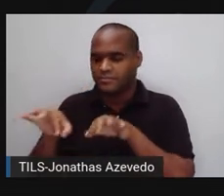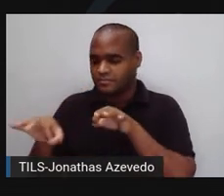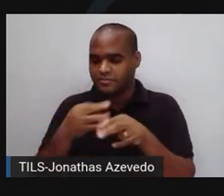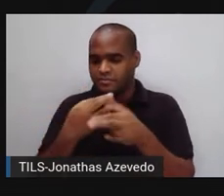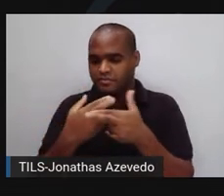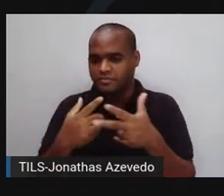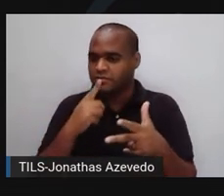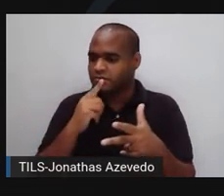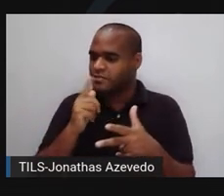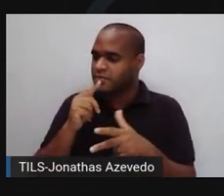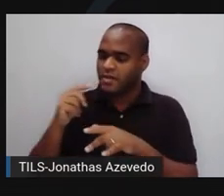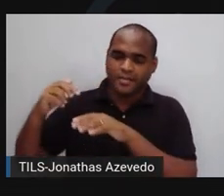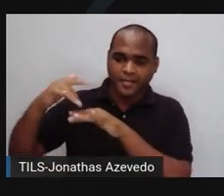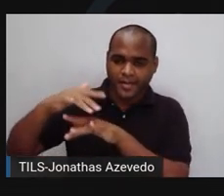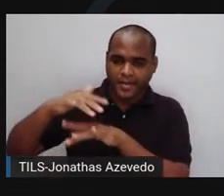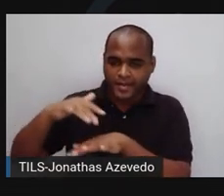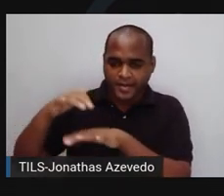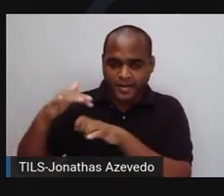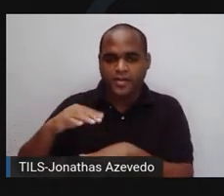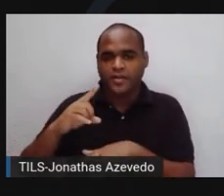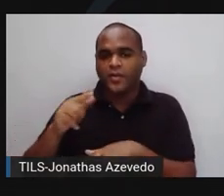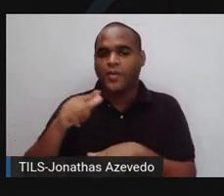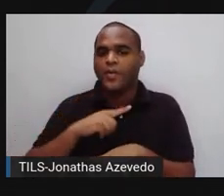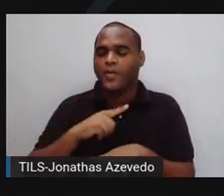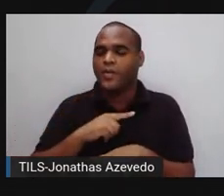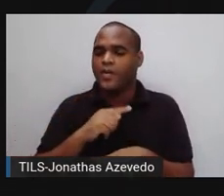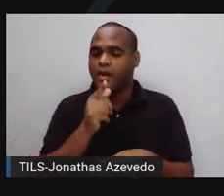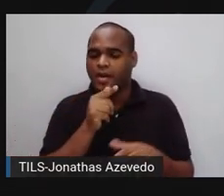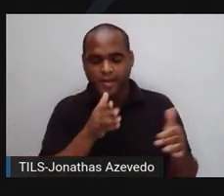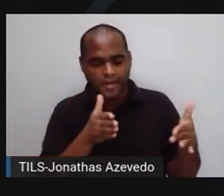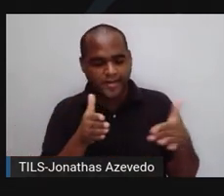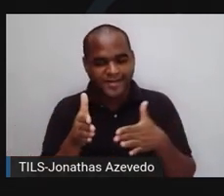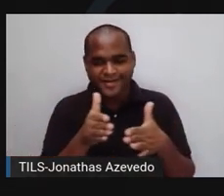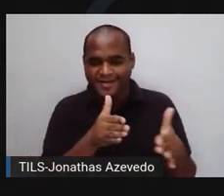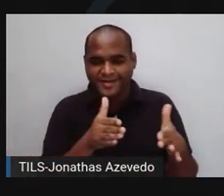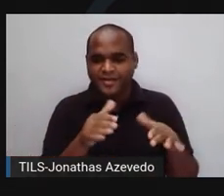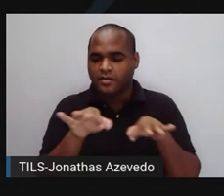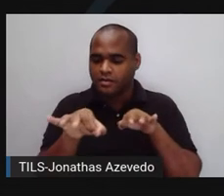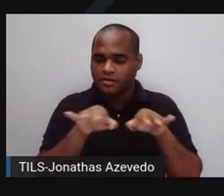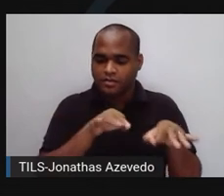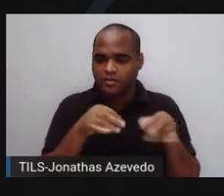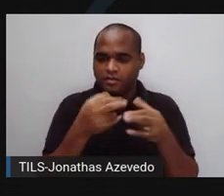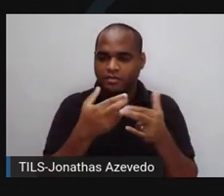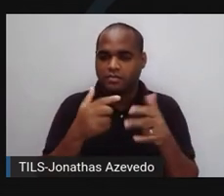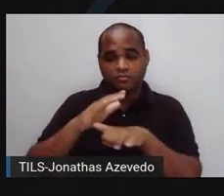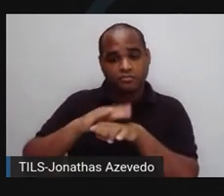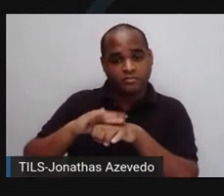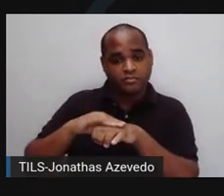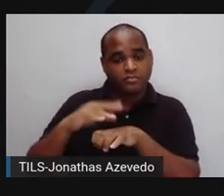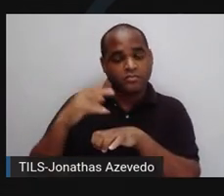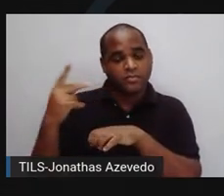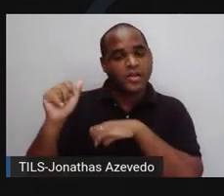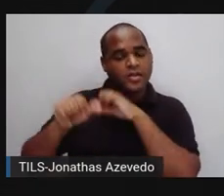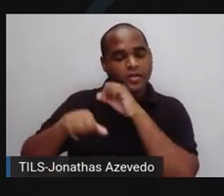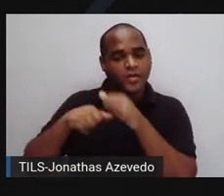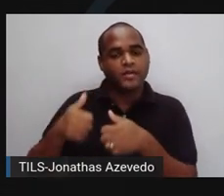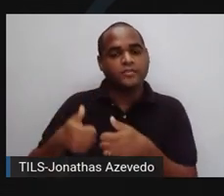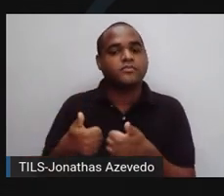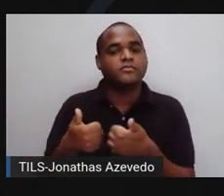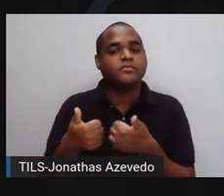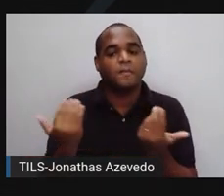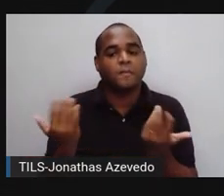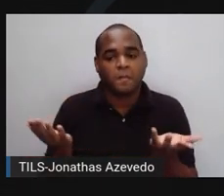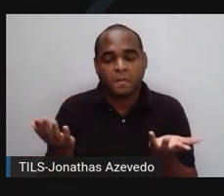a construção de represa ou reflorestar as margens dos rios a fim de que a natureza se encarregue da solução